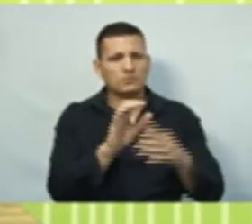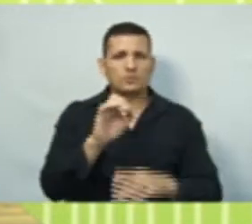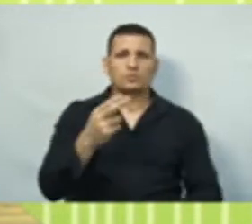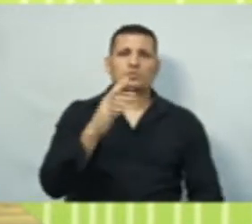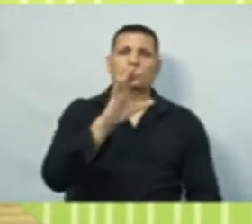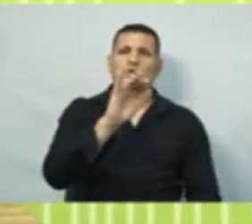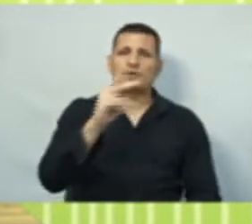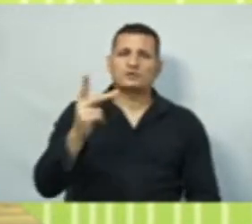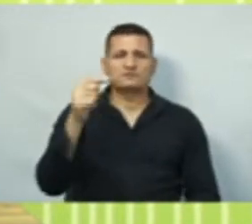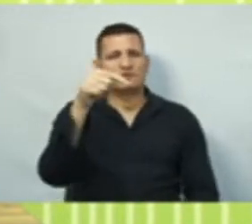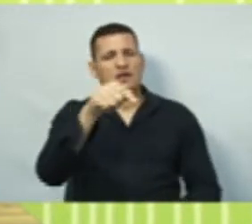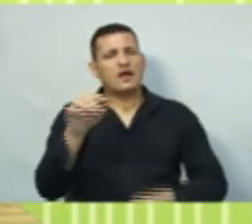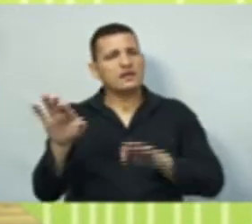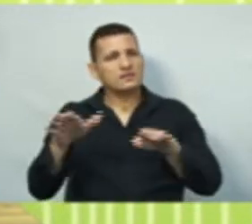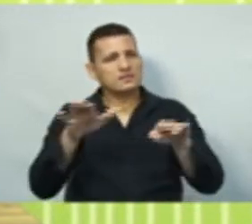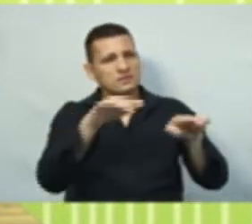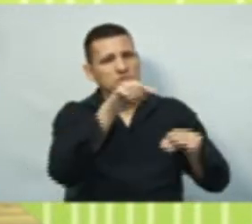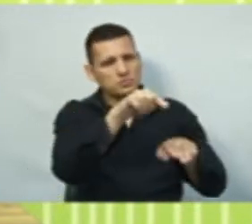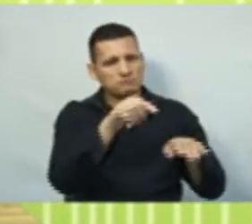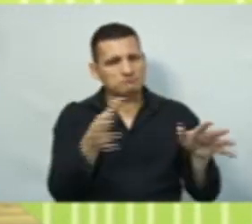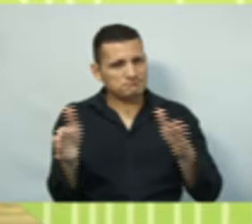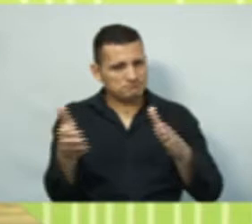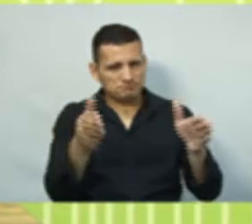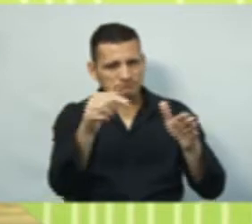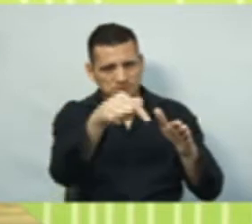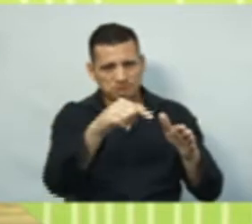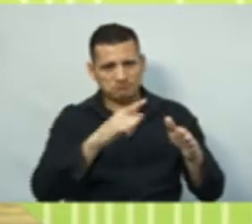rio? No meio do nada?